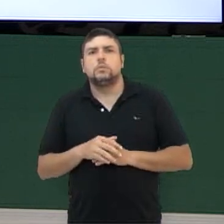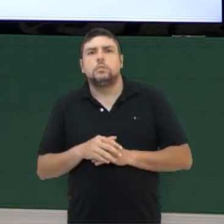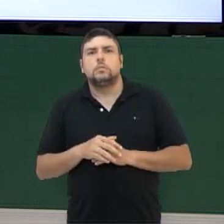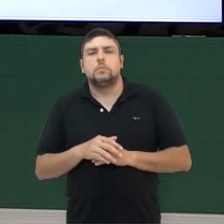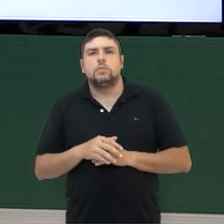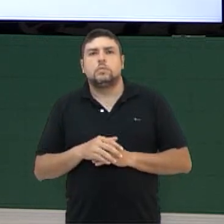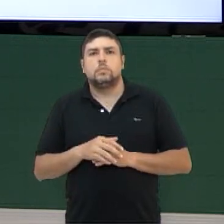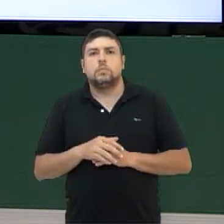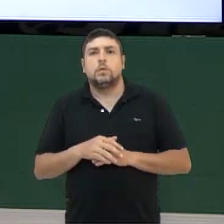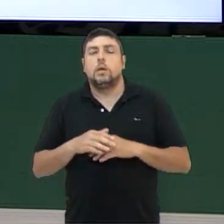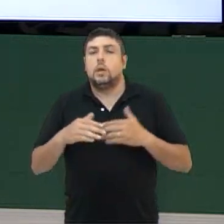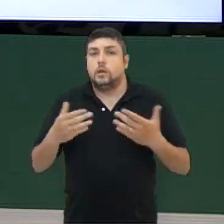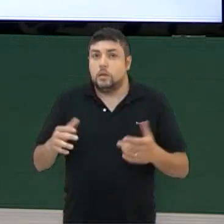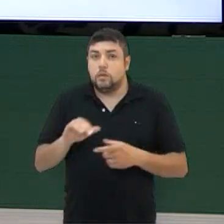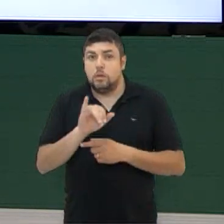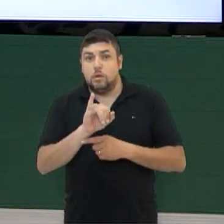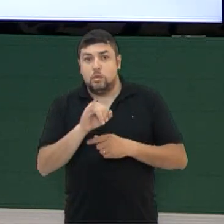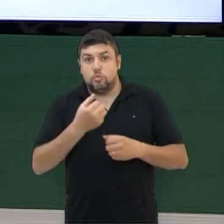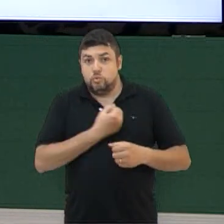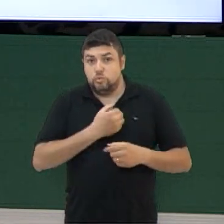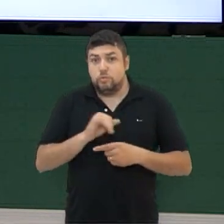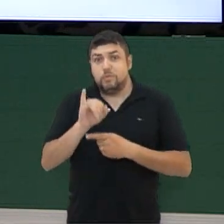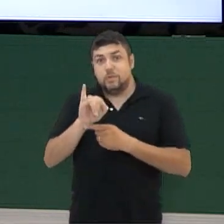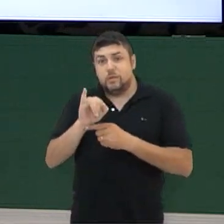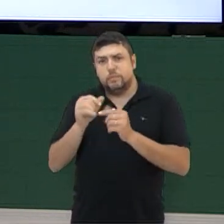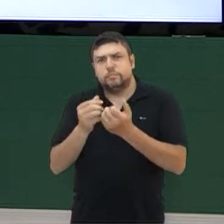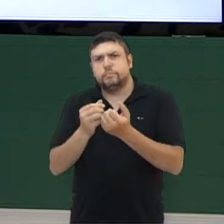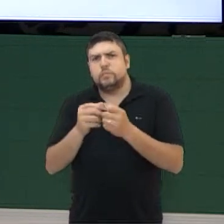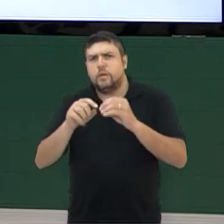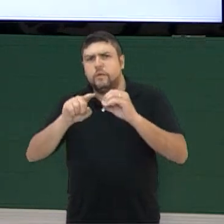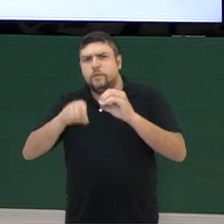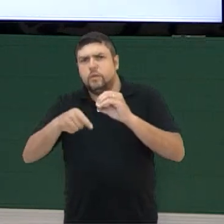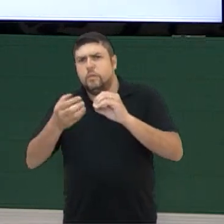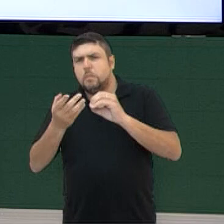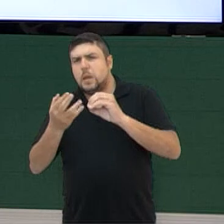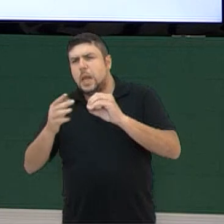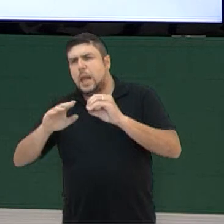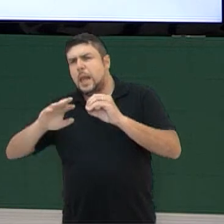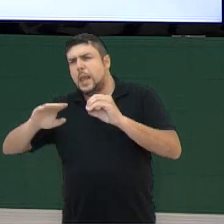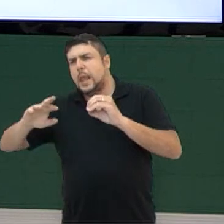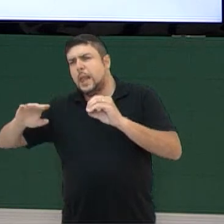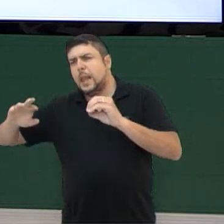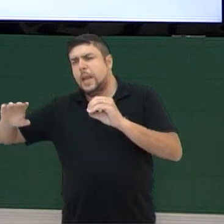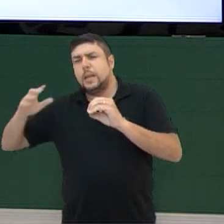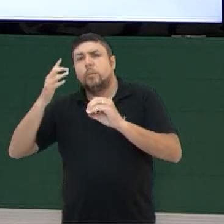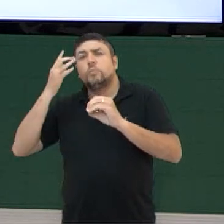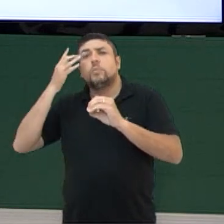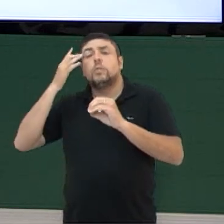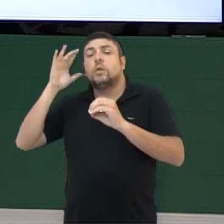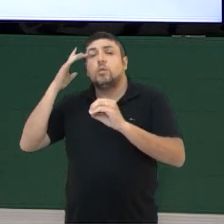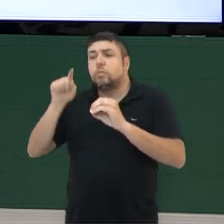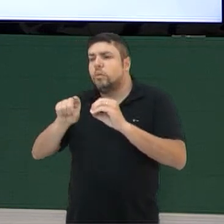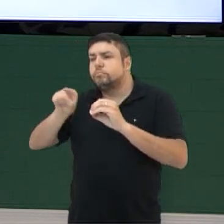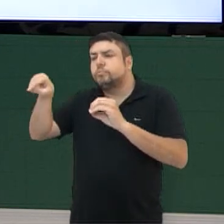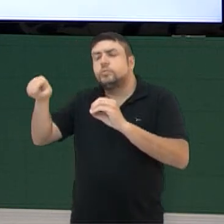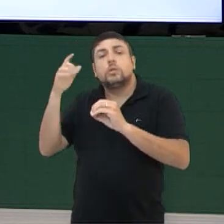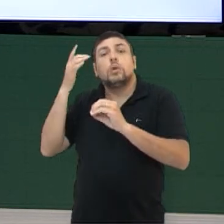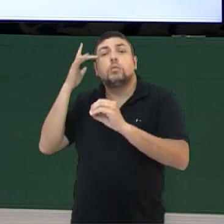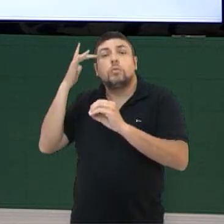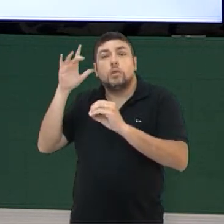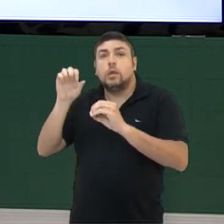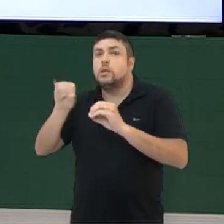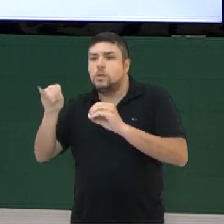decimais infinitos, tá? Eu não sei quantas casas decimais tem. Se eu sei quantas casas tem, ou se eu sei qual é a próxima casa, é um número